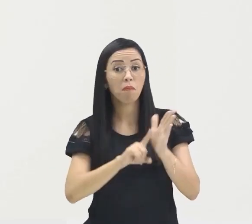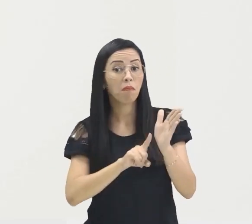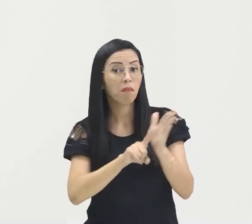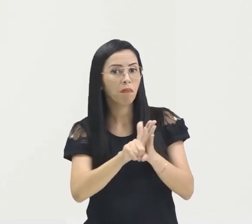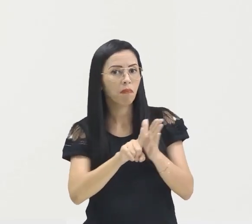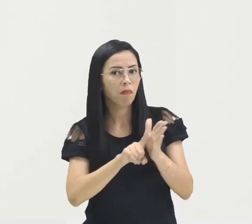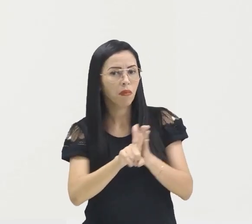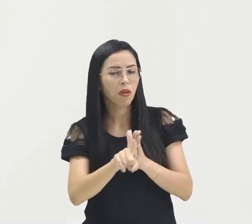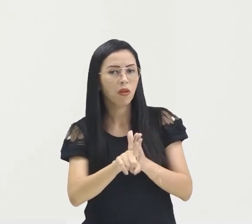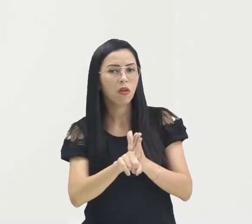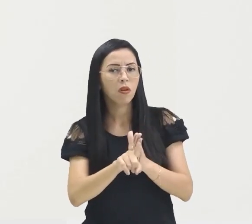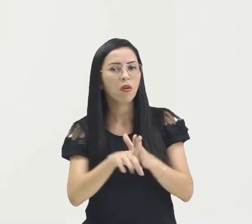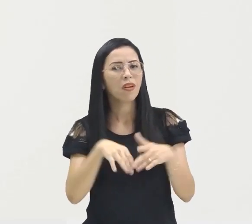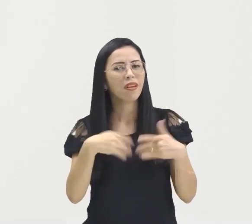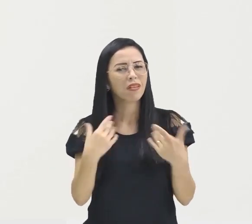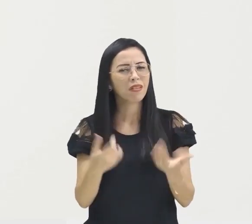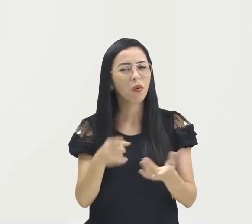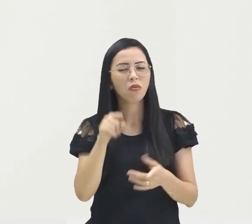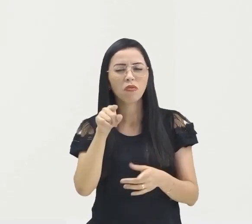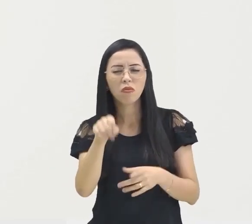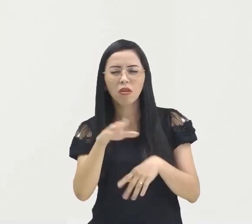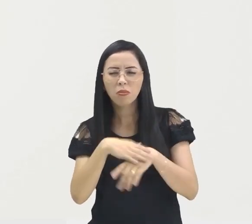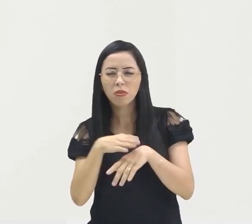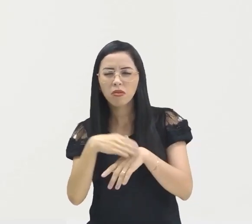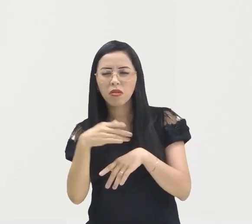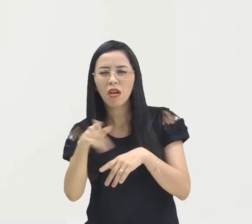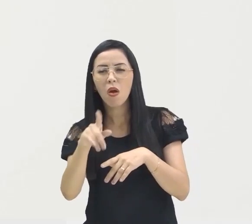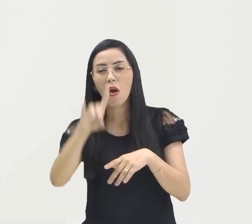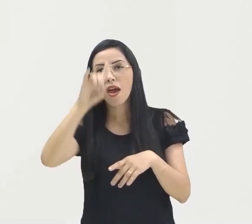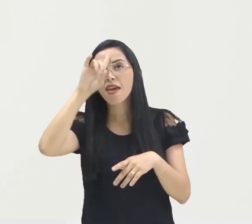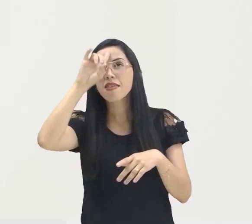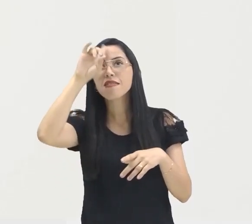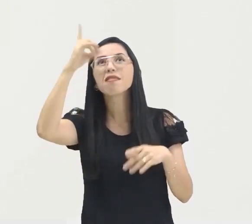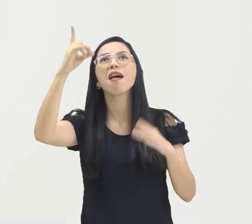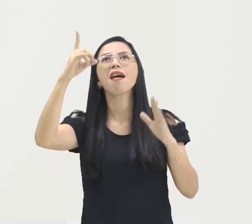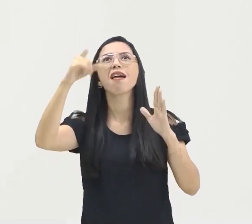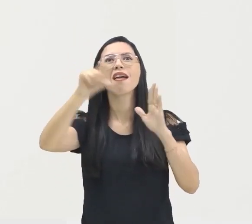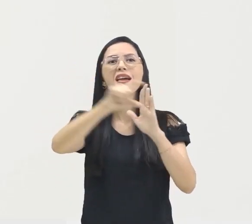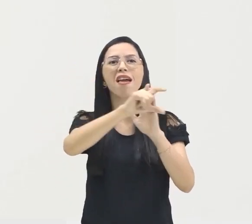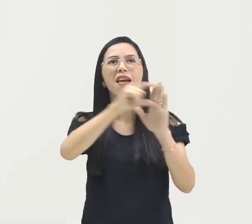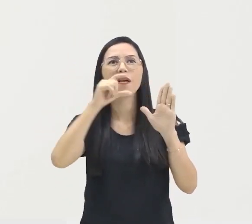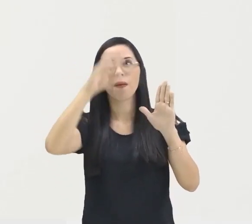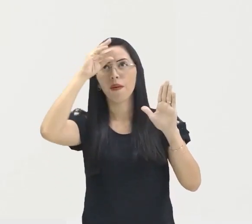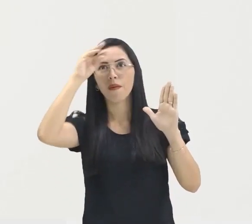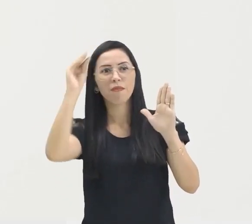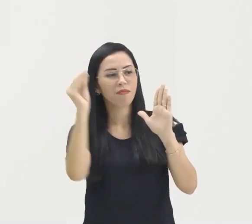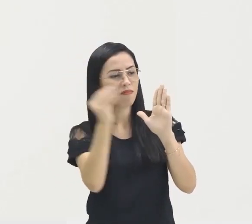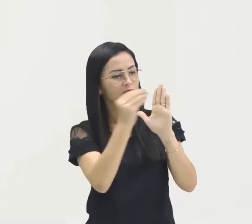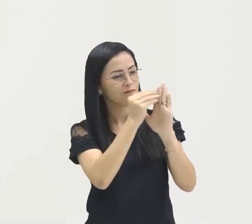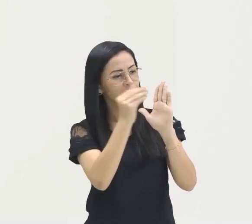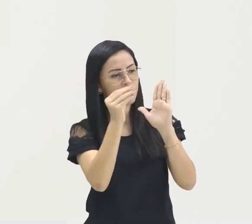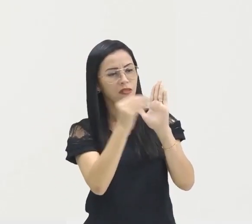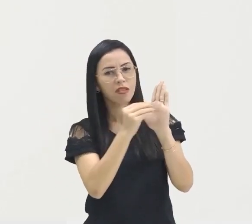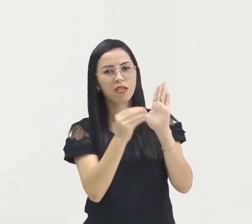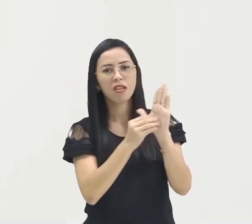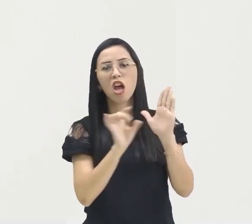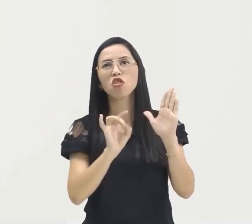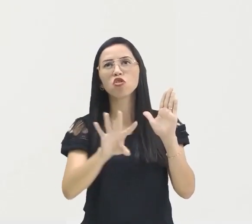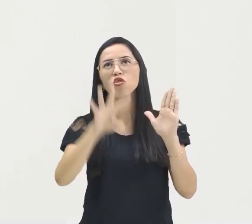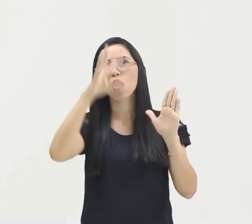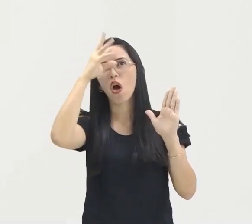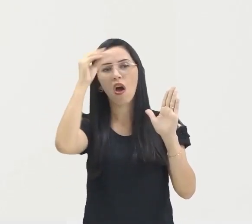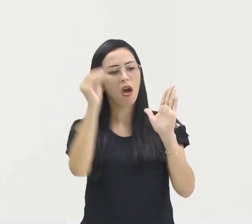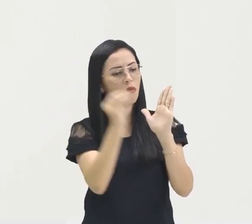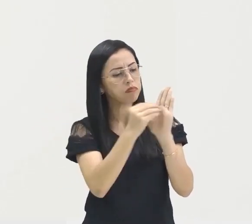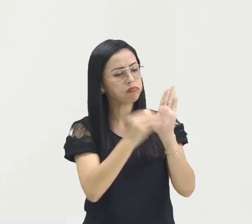ideia que vocês colocarem num parágrafo, gente, vocês têm que explorá-la, desenvolvê-la. Certo? Não é jogar a ideia lá e não falar mais